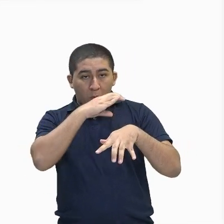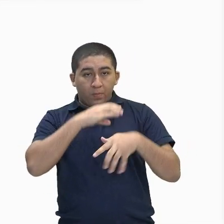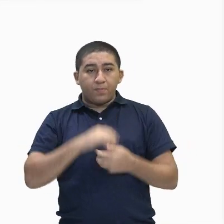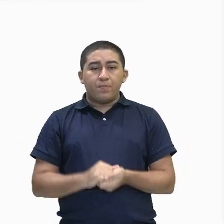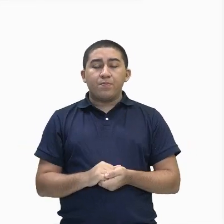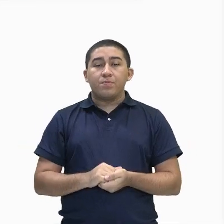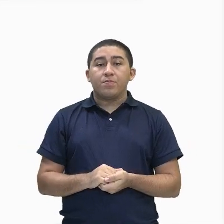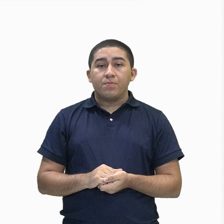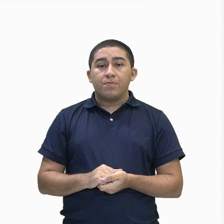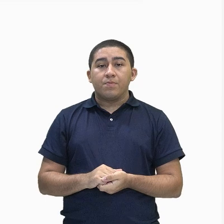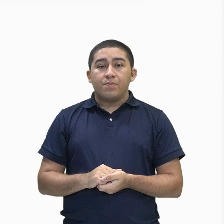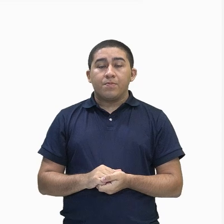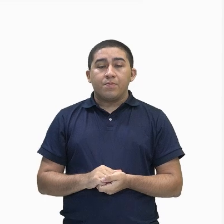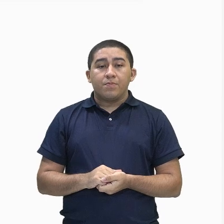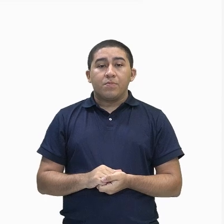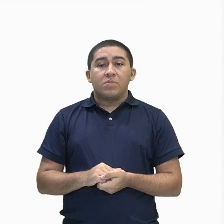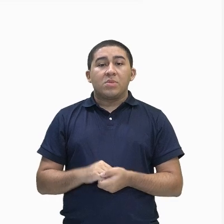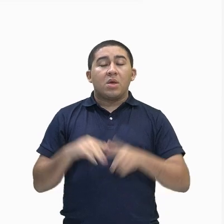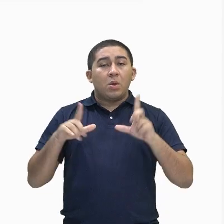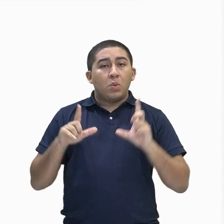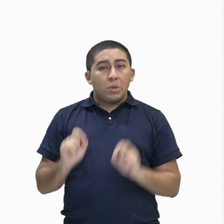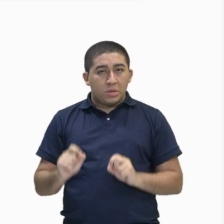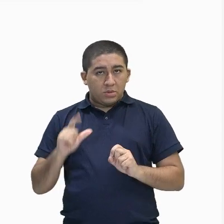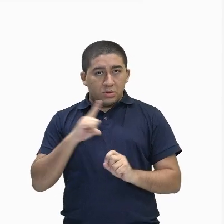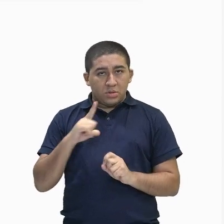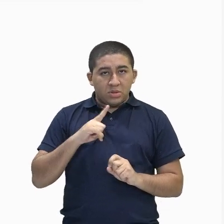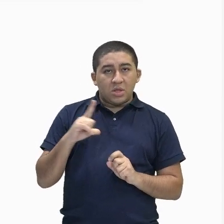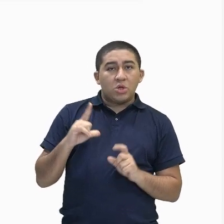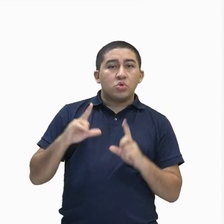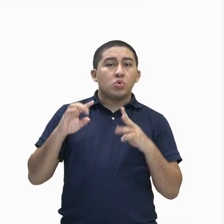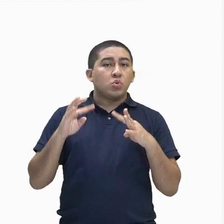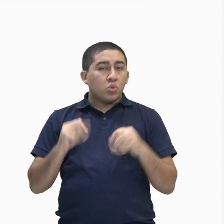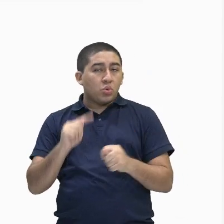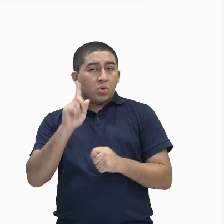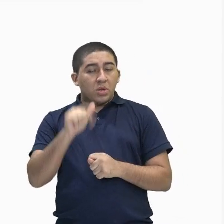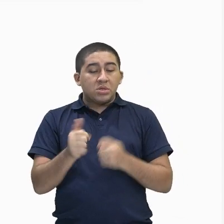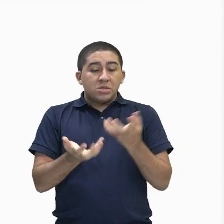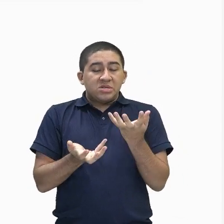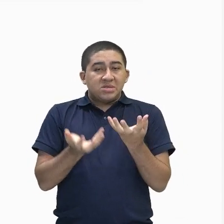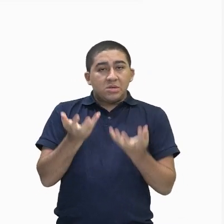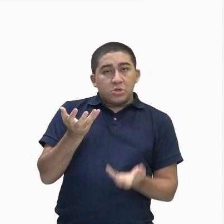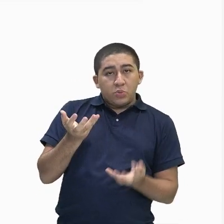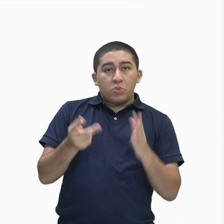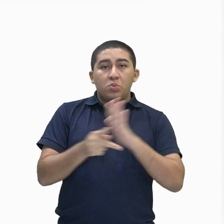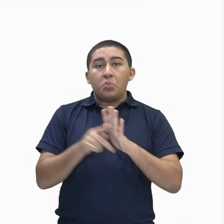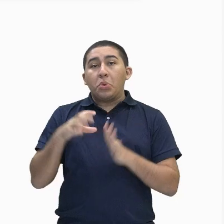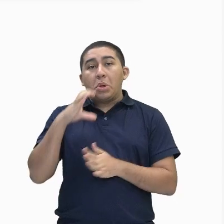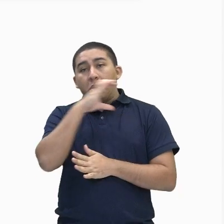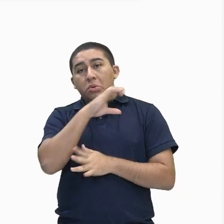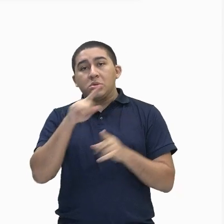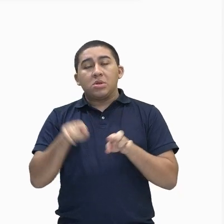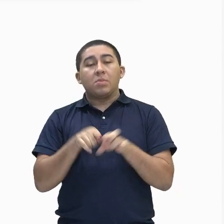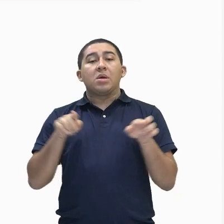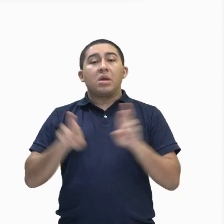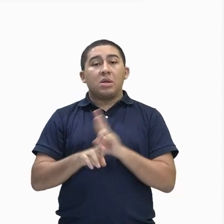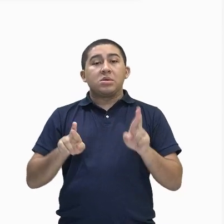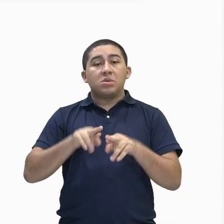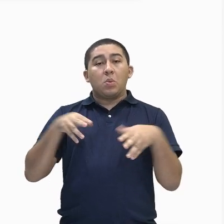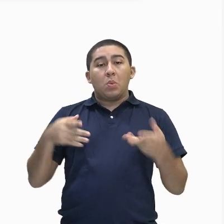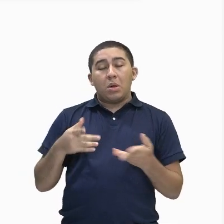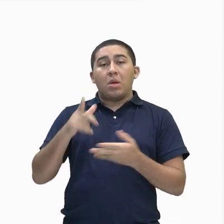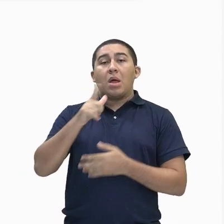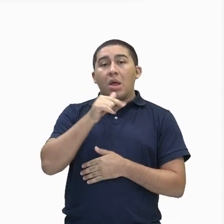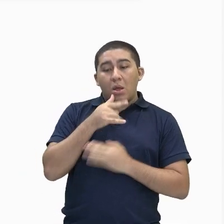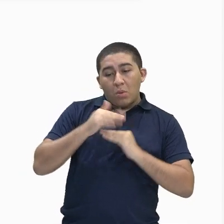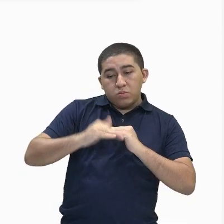aquele proveniente ali do desequilíbrio do efeito estufa, ele tem que relação com as correntes marítimas? Bem,